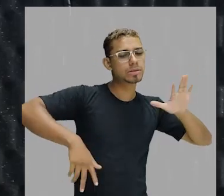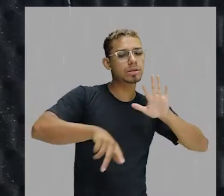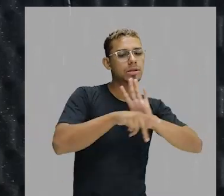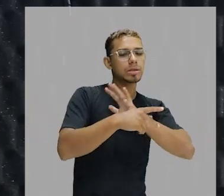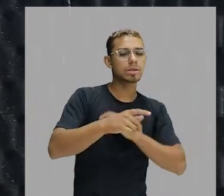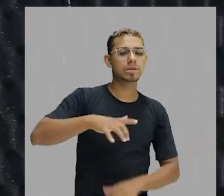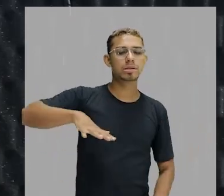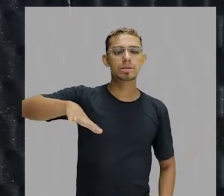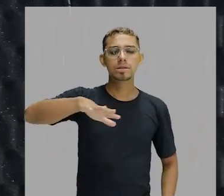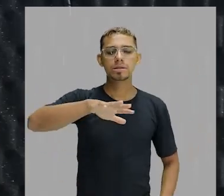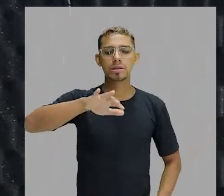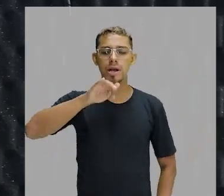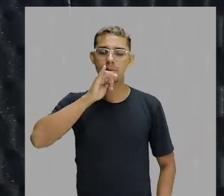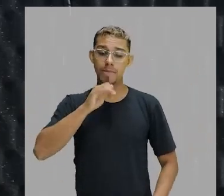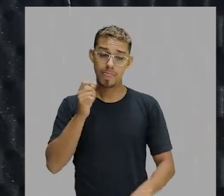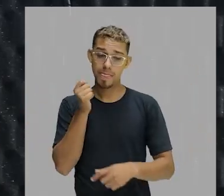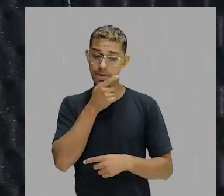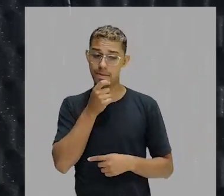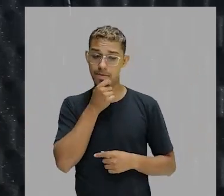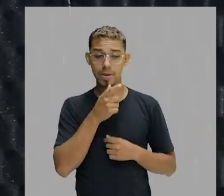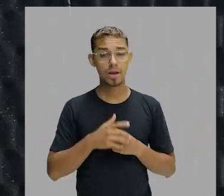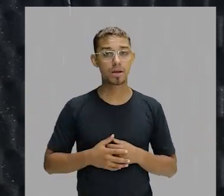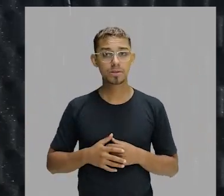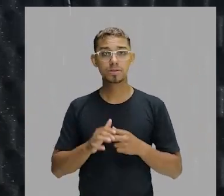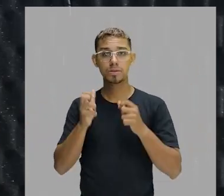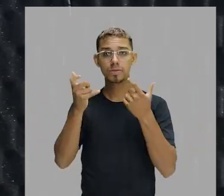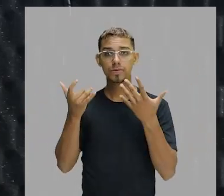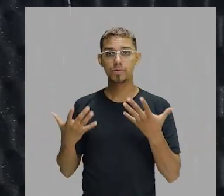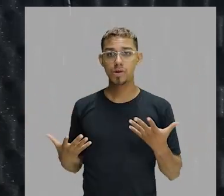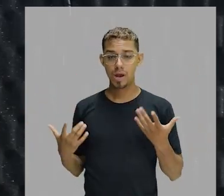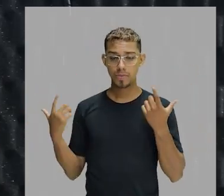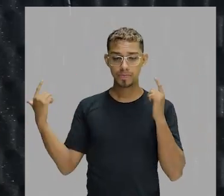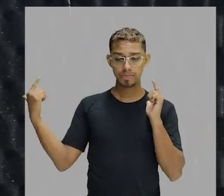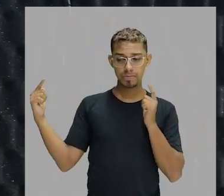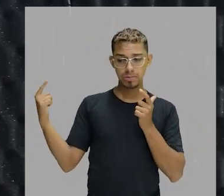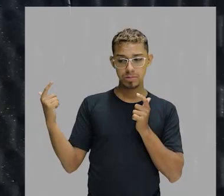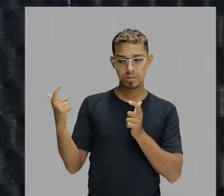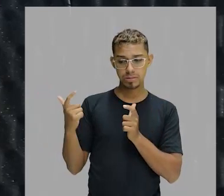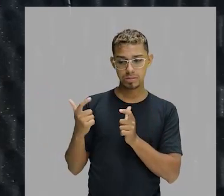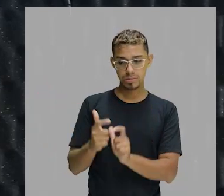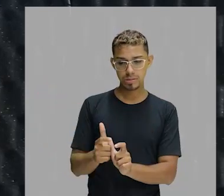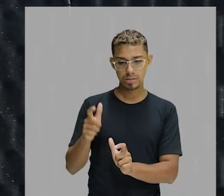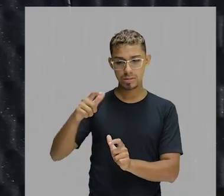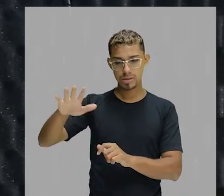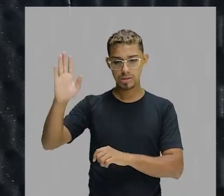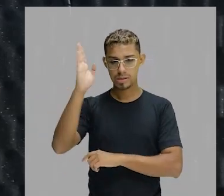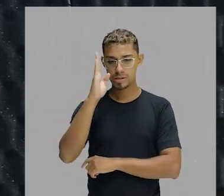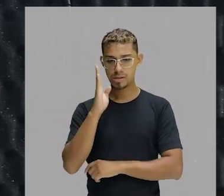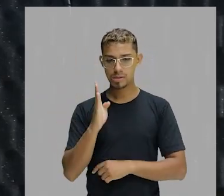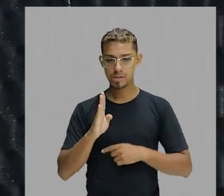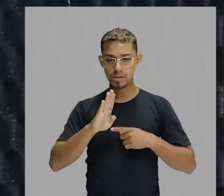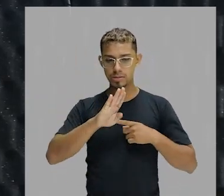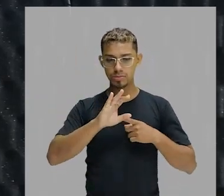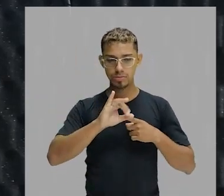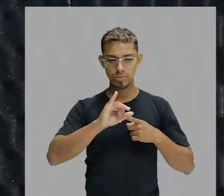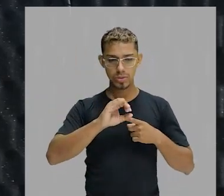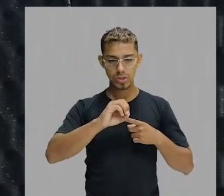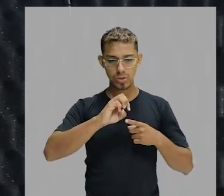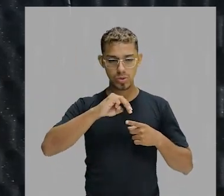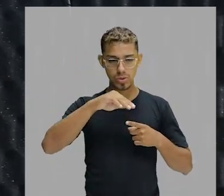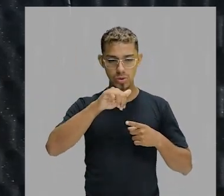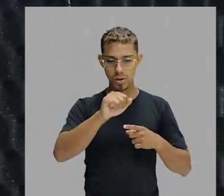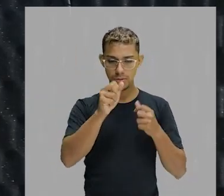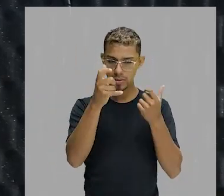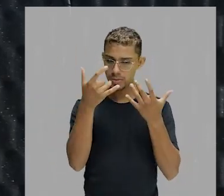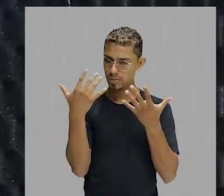né, até uma pegadinha. Quando se fala em degradação ambiental no Brasil, muita gente pensa que o bioma mais degradado do Brasil é a